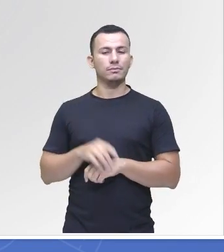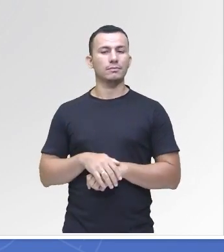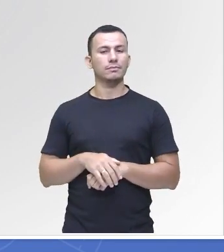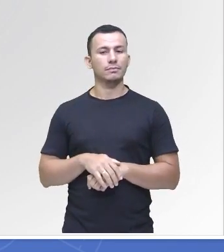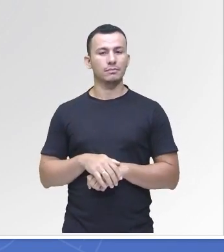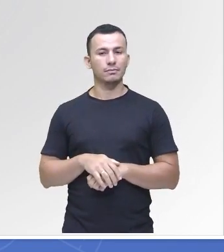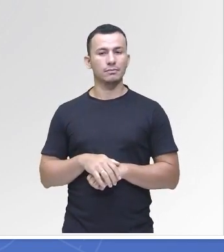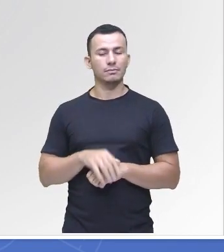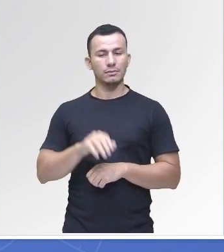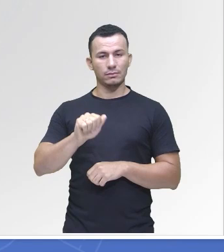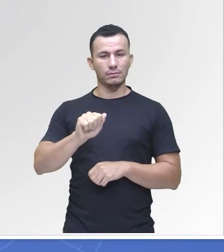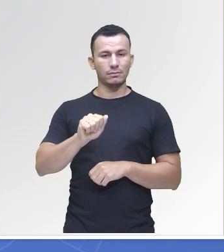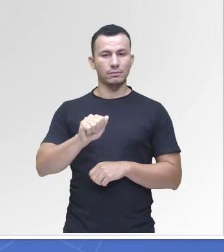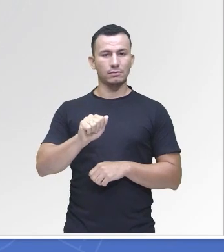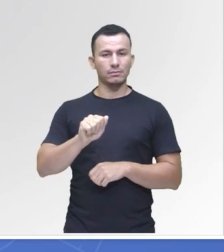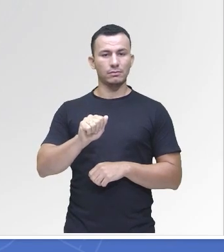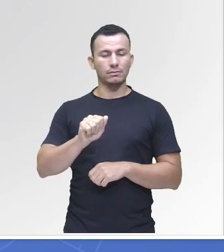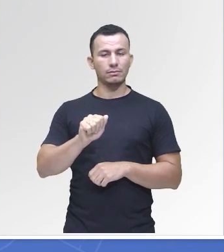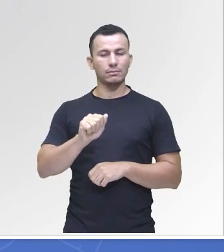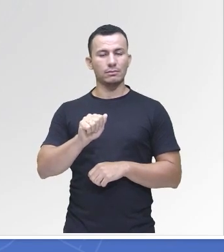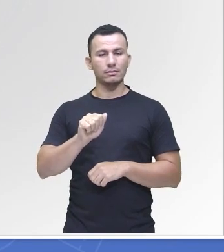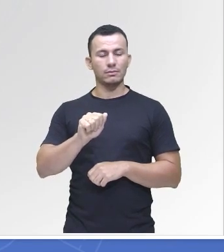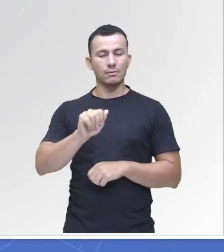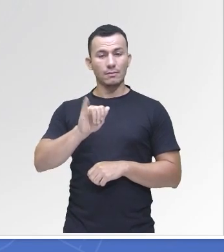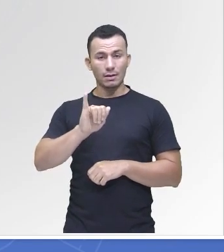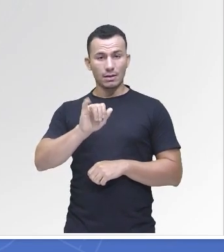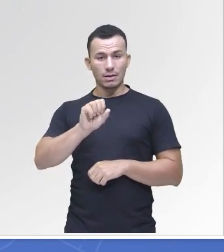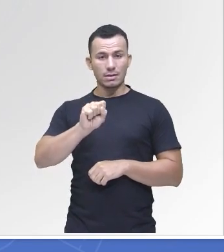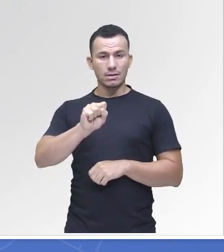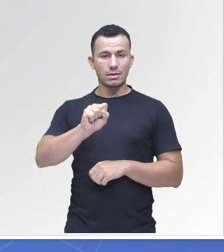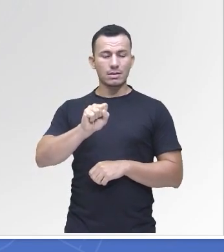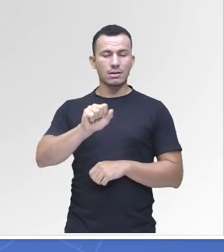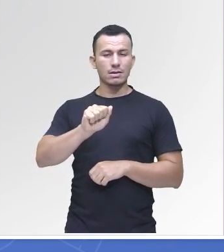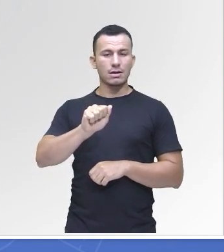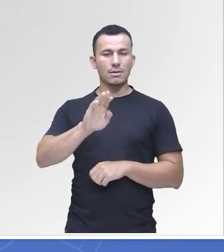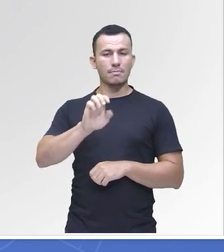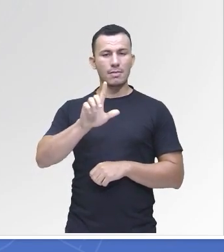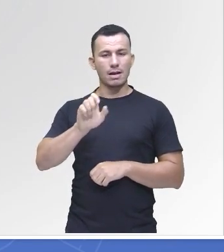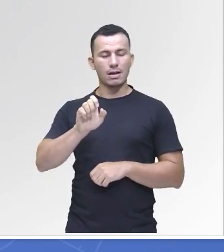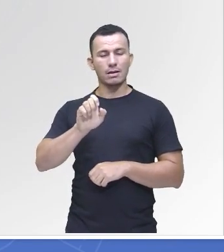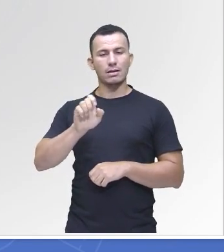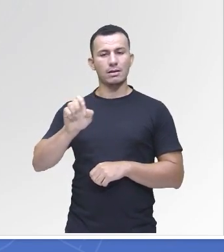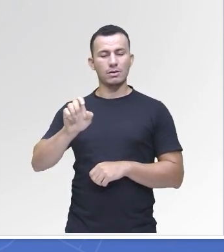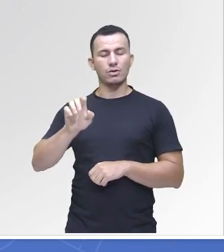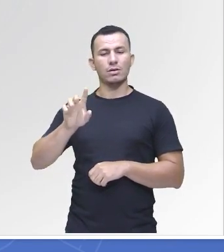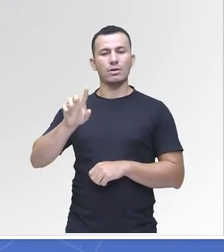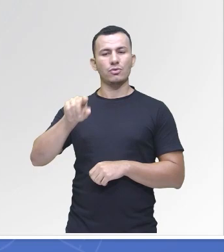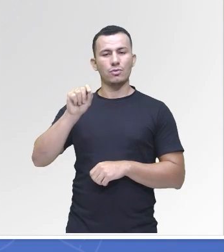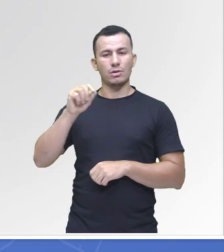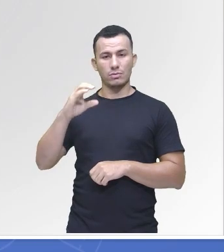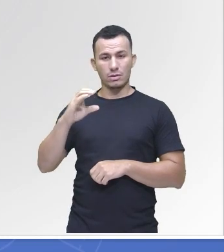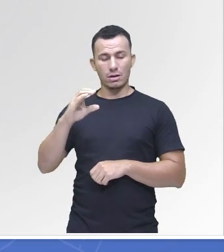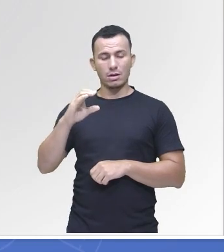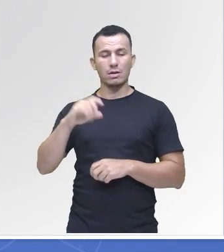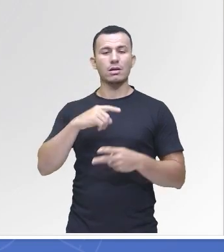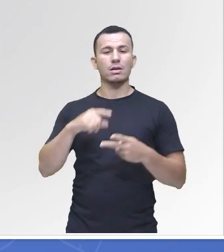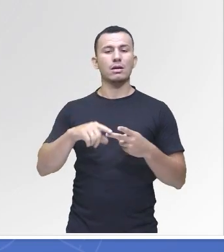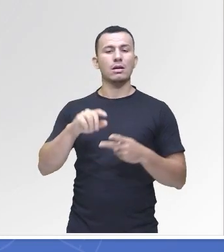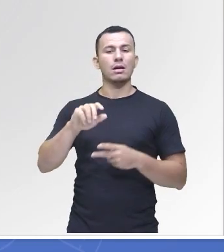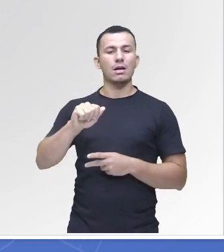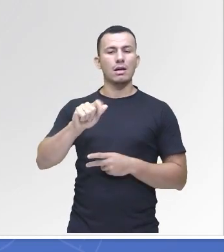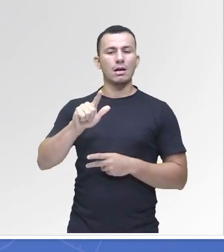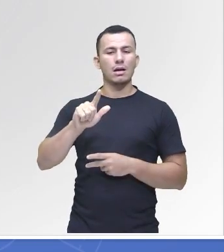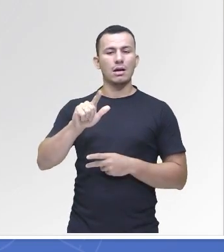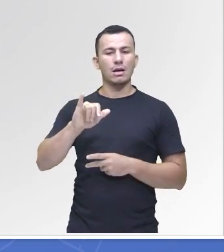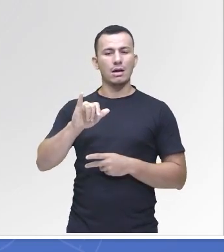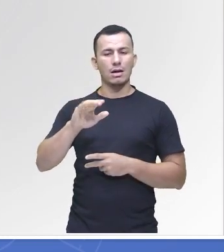a Aline, não, desculpa, a Isabelle marcou a alternativa C na primeira questão e a Aline que marcou a